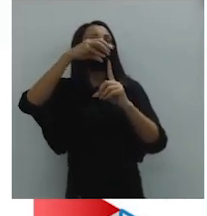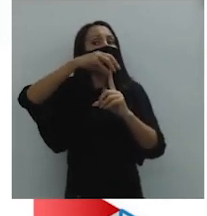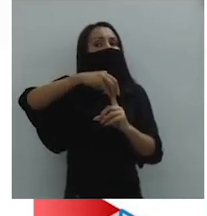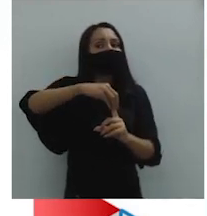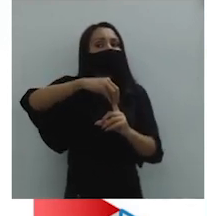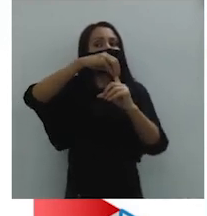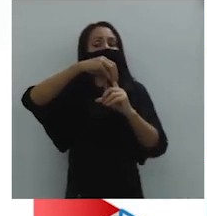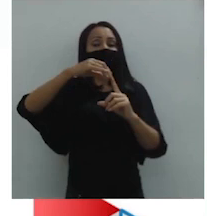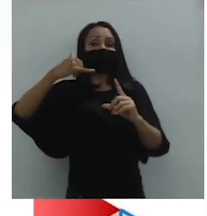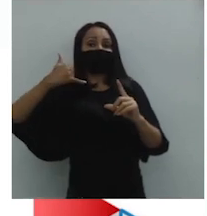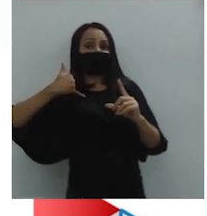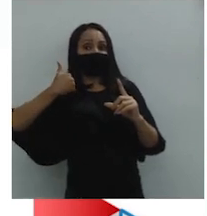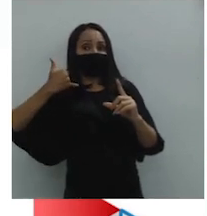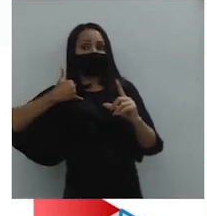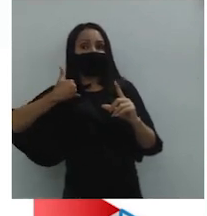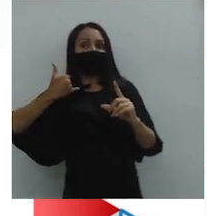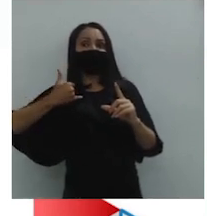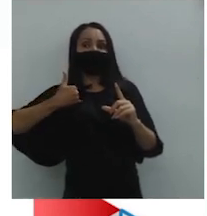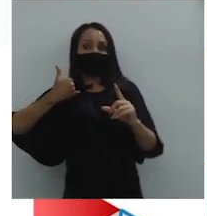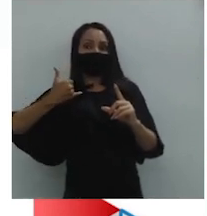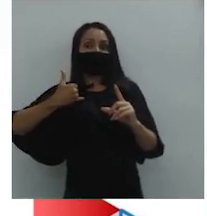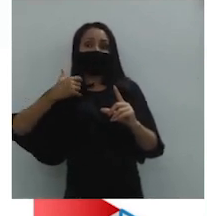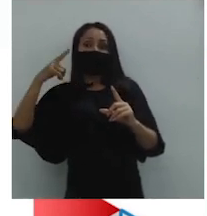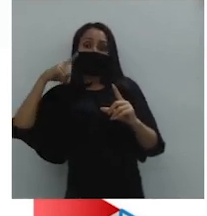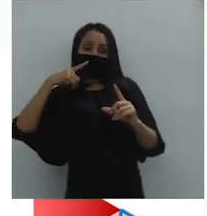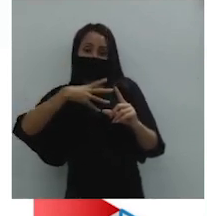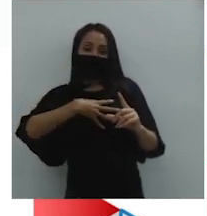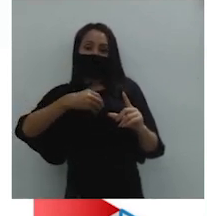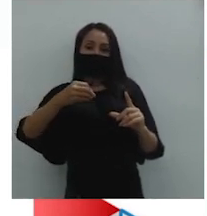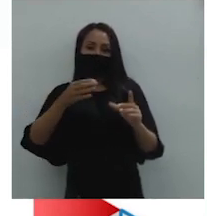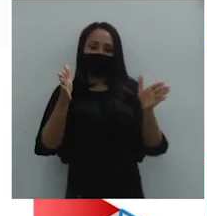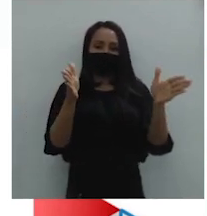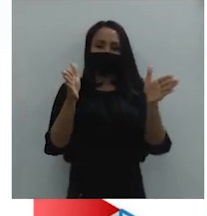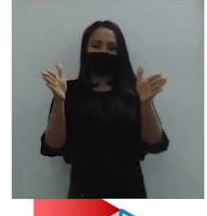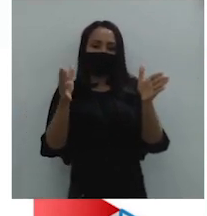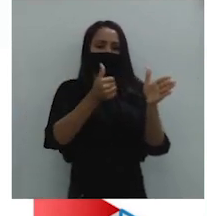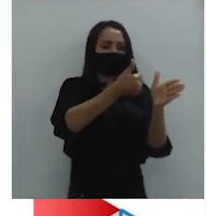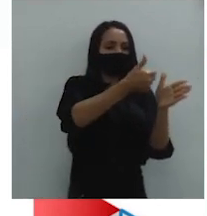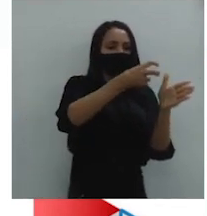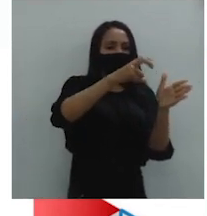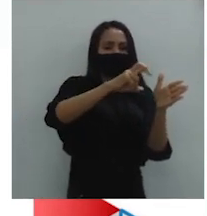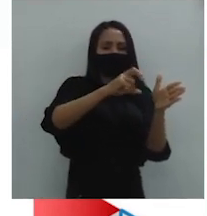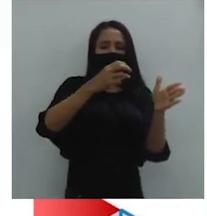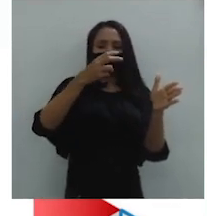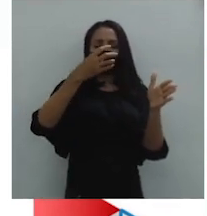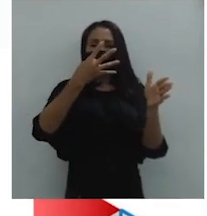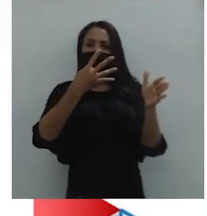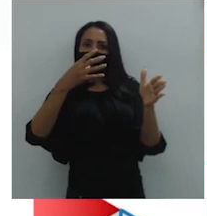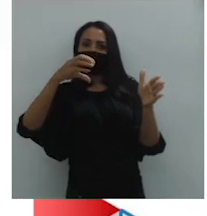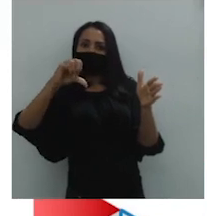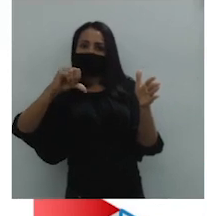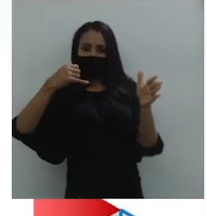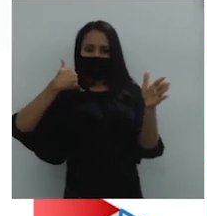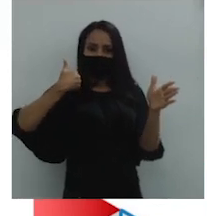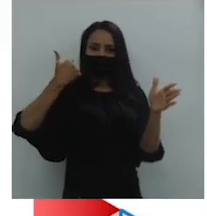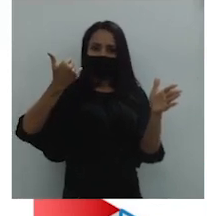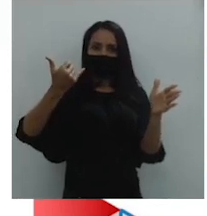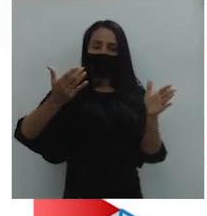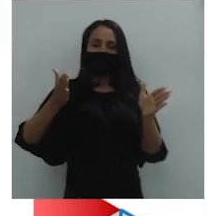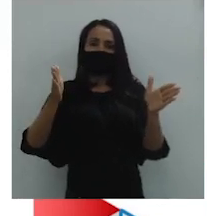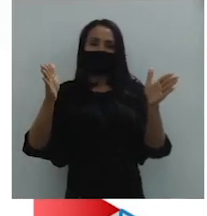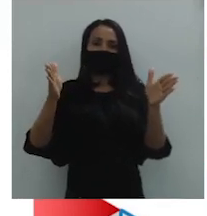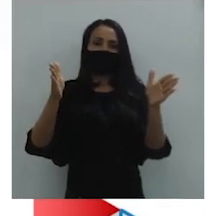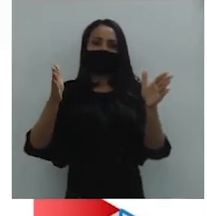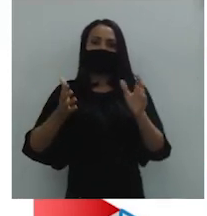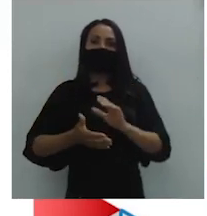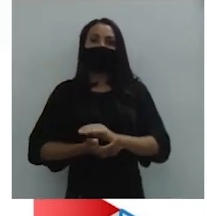questão da sua idade reprodutiva, que é entre os 15, né, e os 49 anos de idade. E